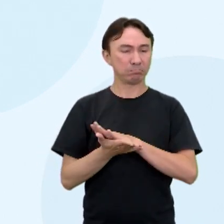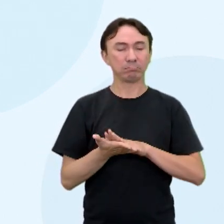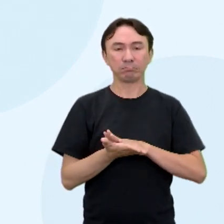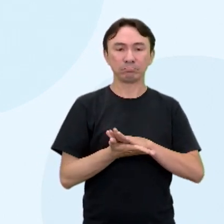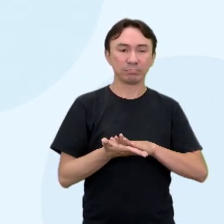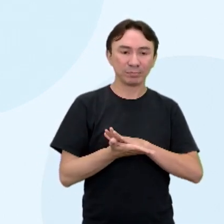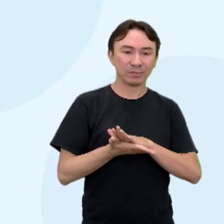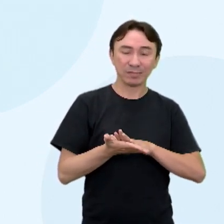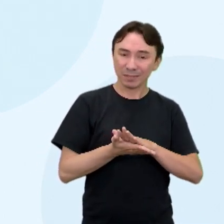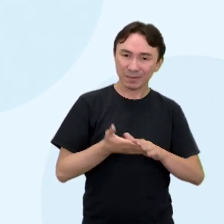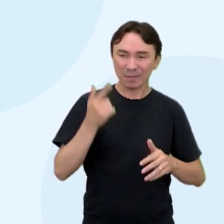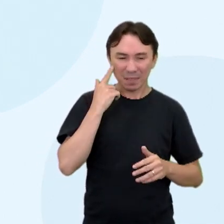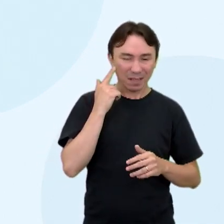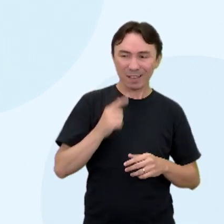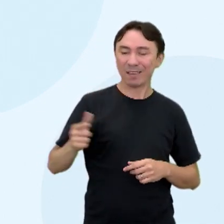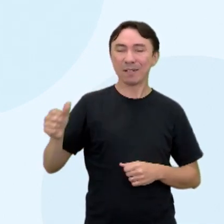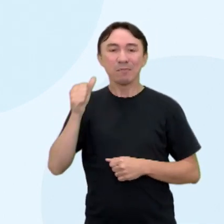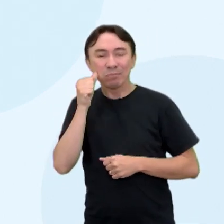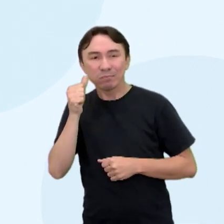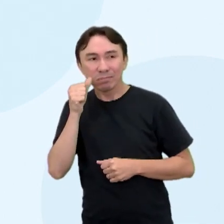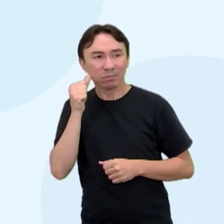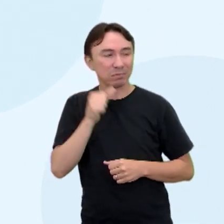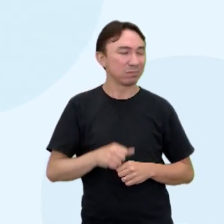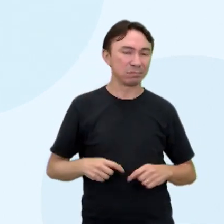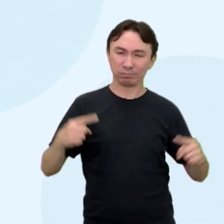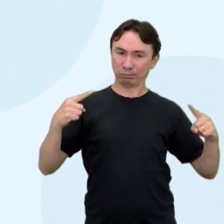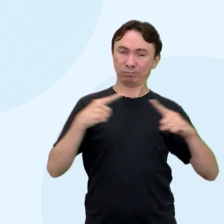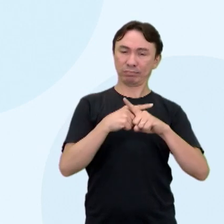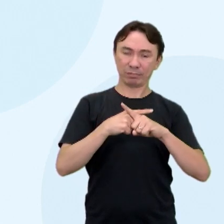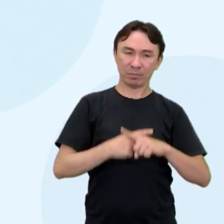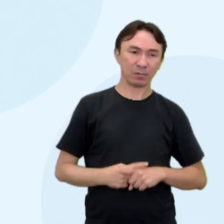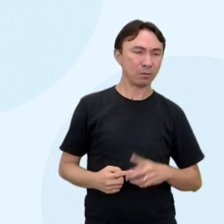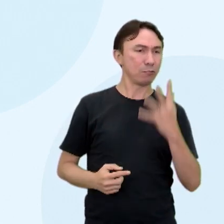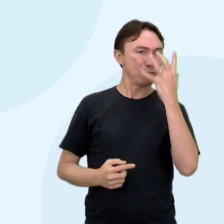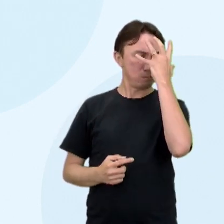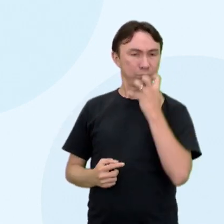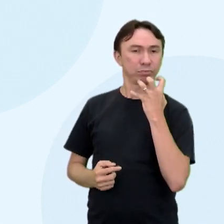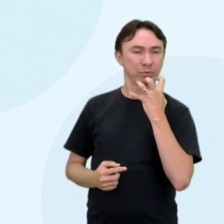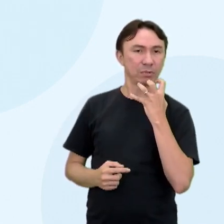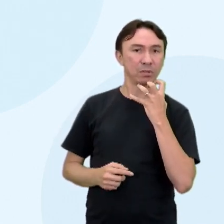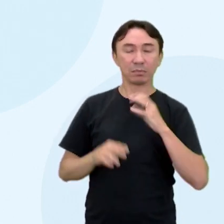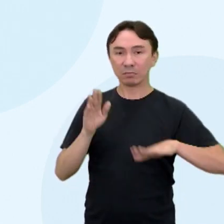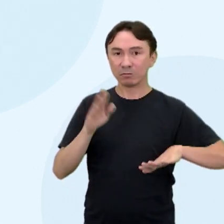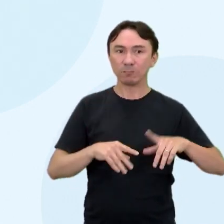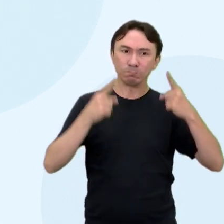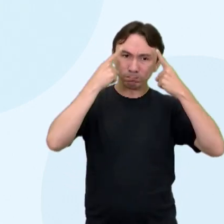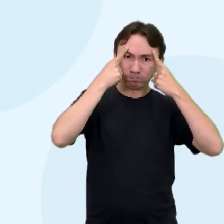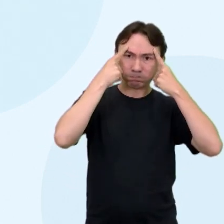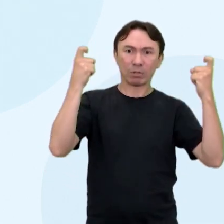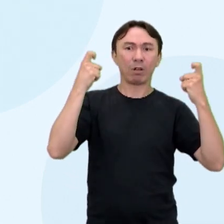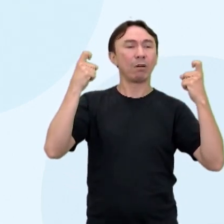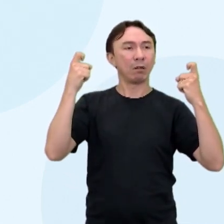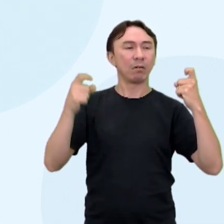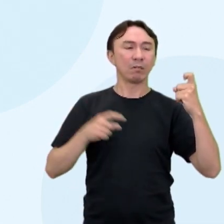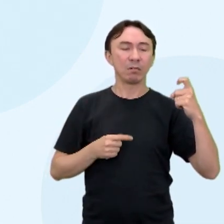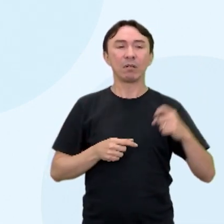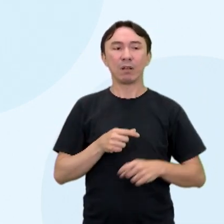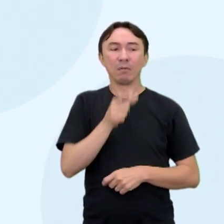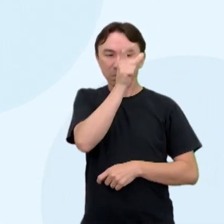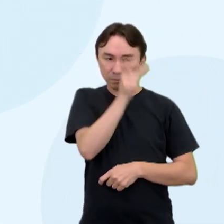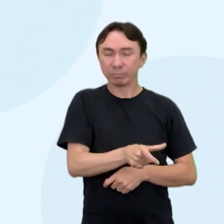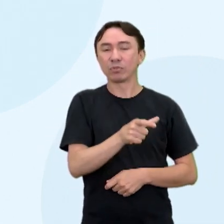que não é ser feminino, né? Então é ser duro, é ser violento. A violência é muito associada à masculinidade, né?